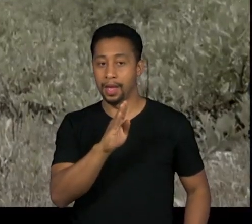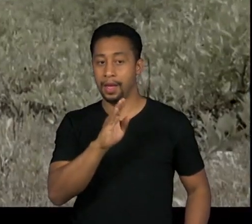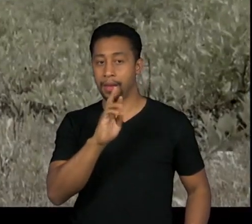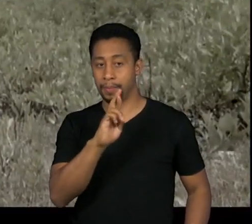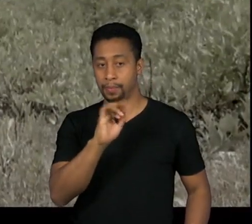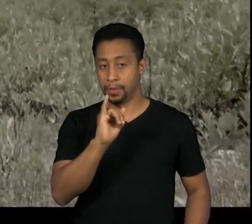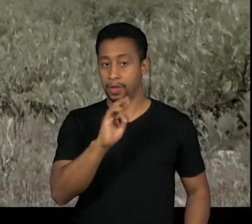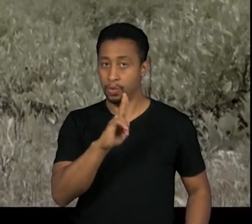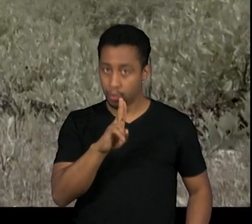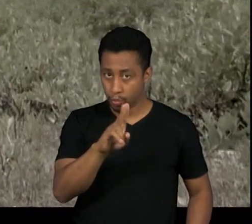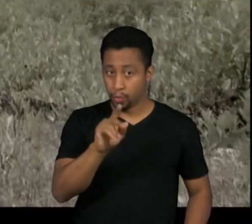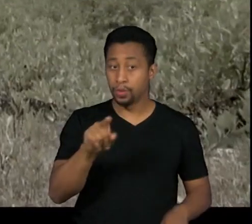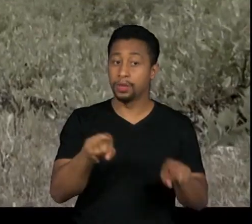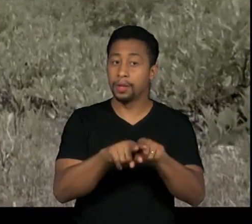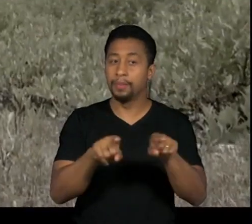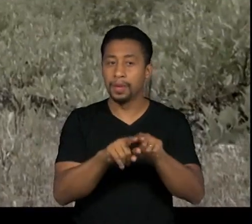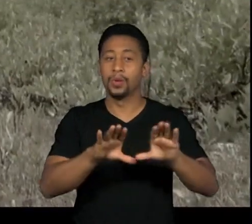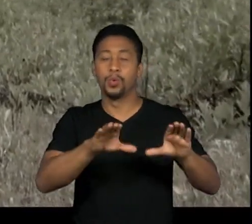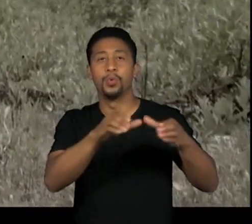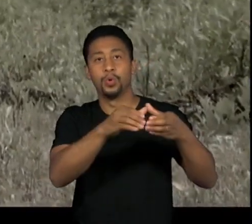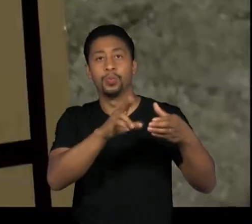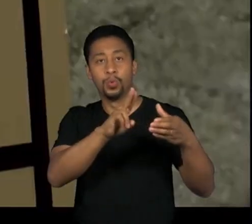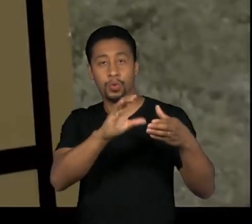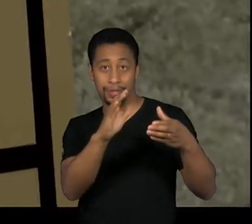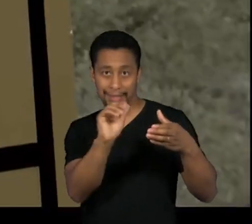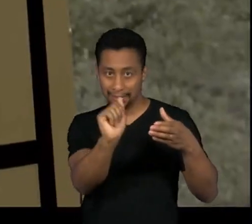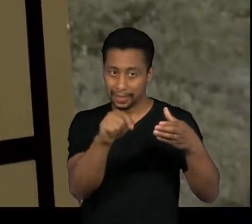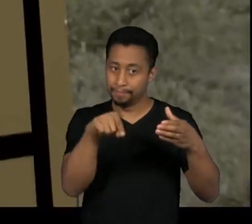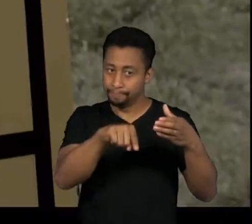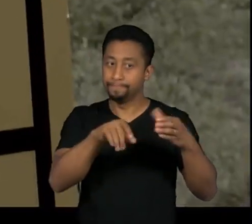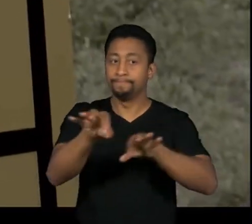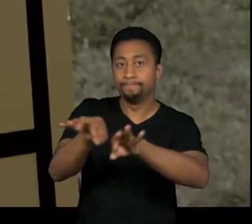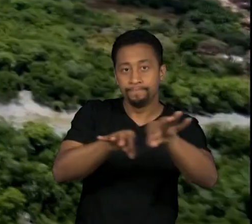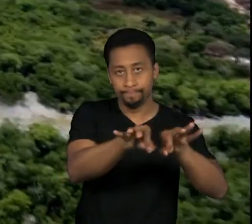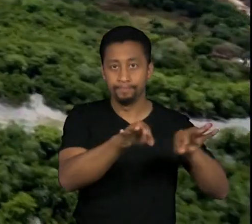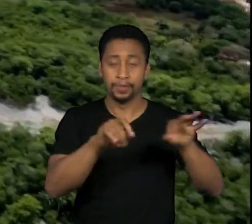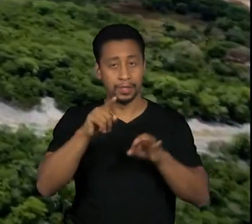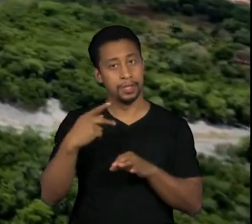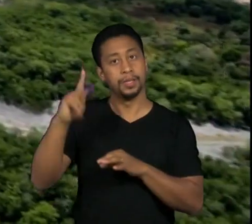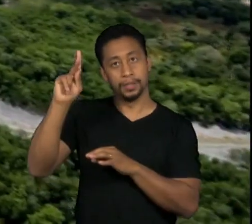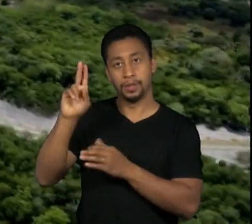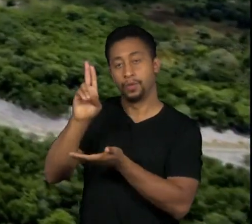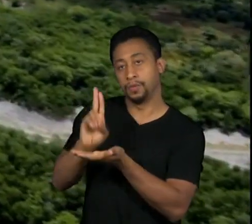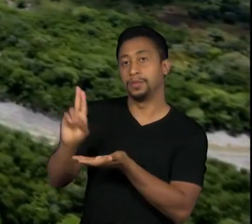com apoio do Laboratório de Ecologia de Manguezal da Universidade.